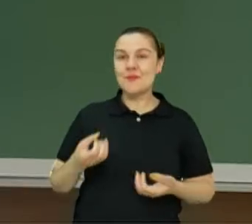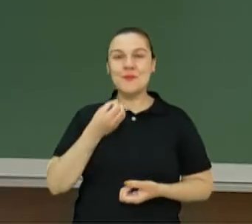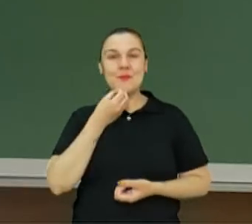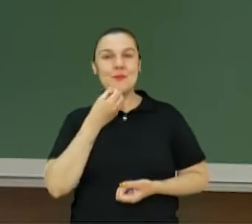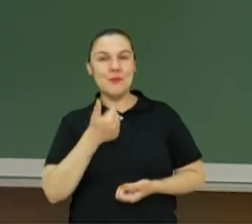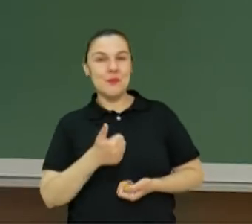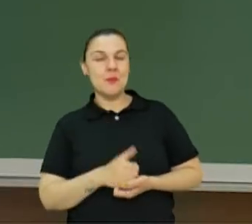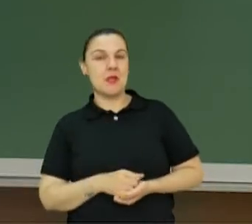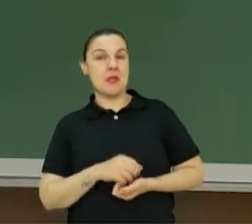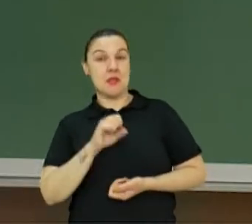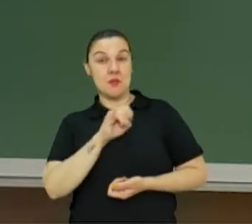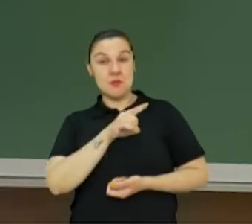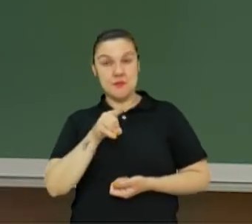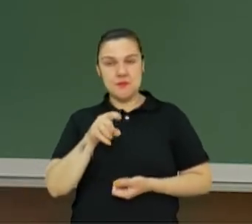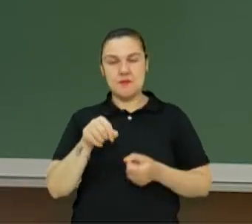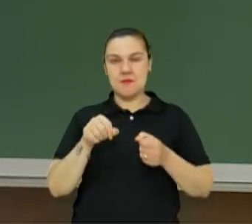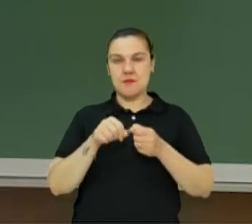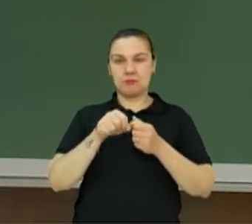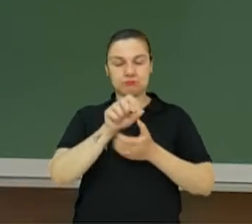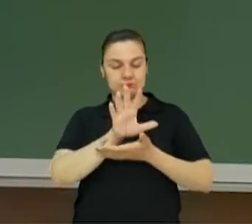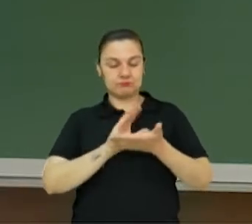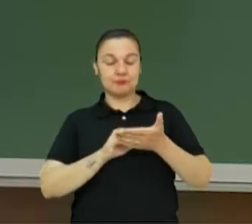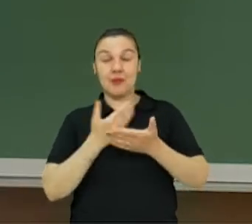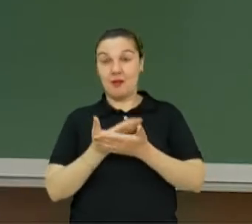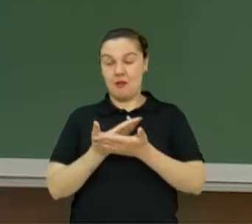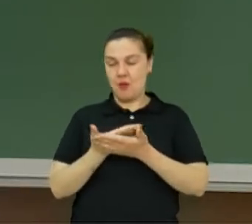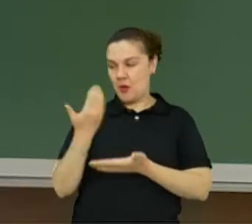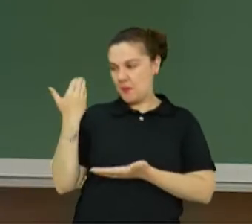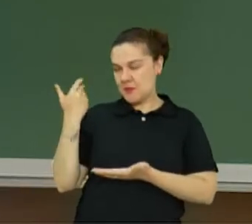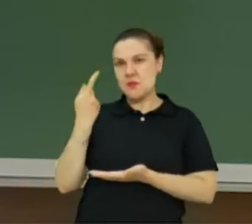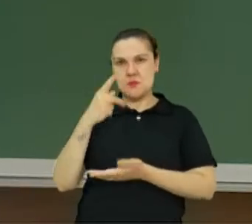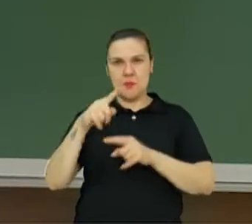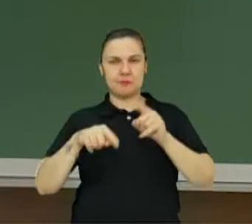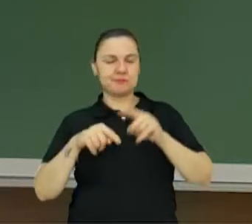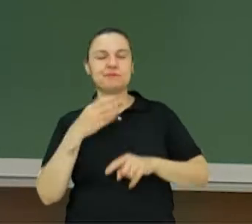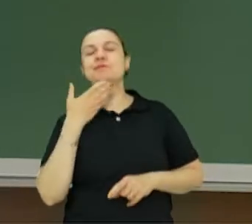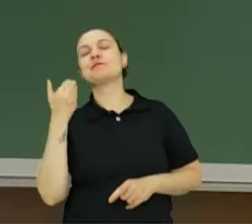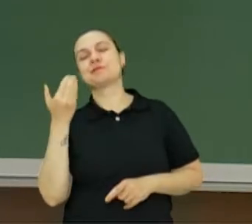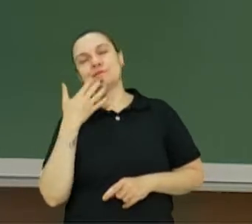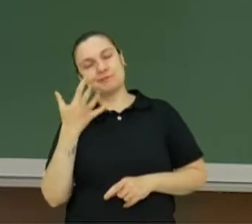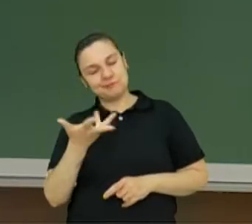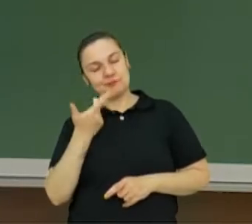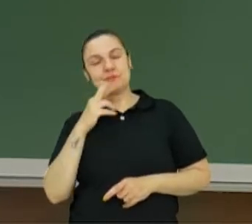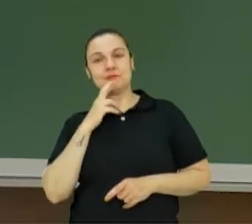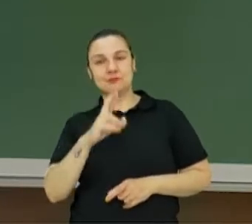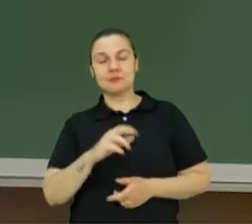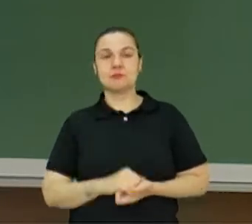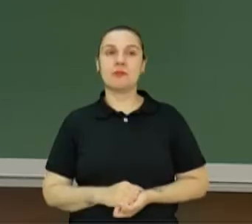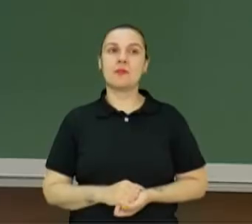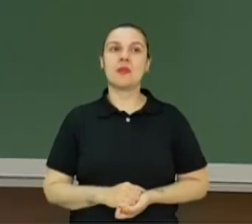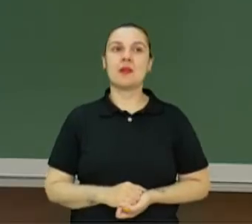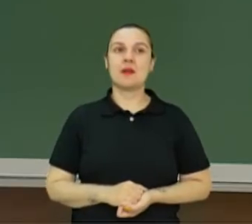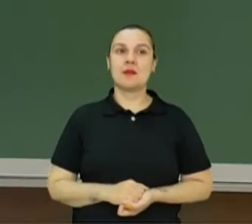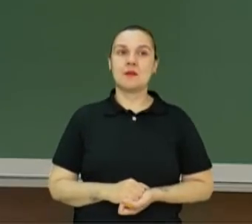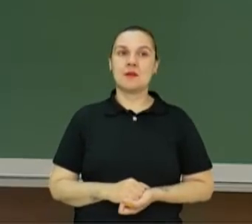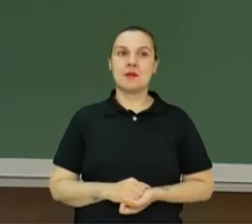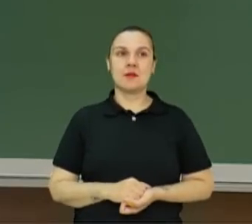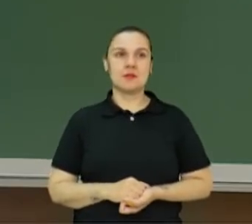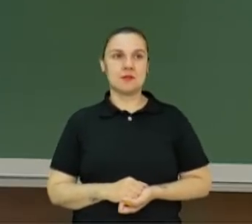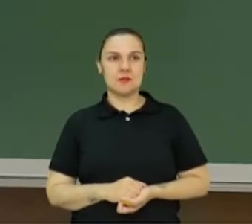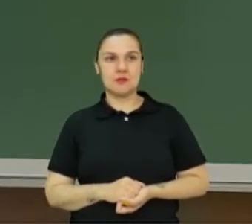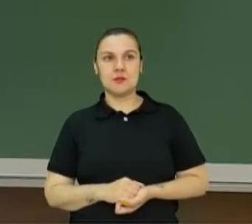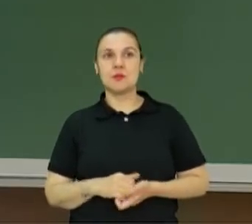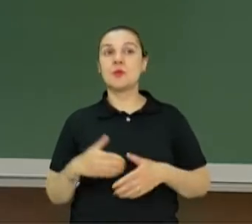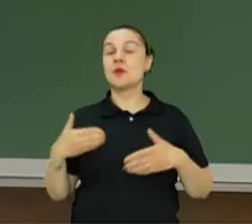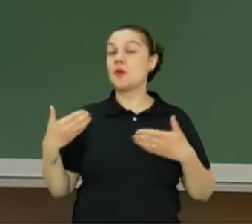Muito bem. Então, se você fez as anotações na aula passada, no seu material, né, foi fácil de responder aí. Então, com relação ao